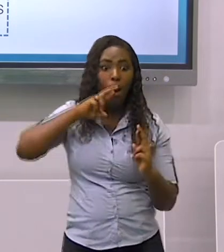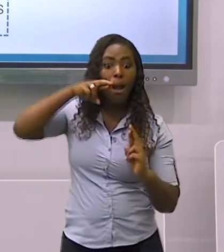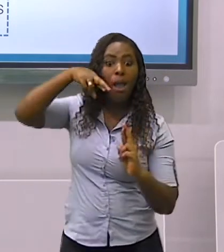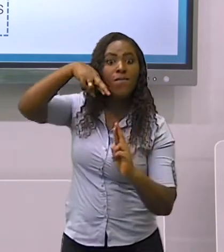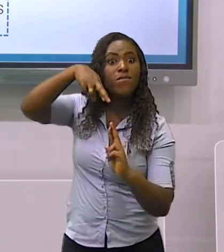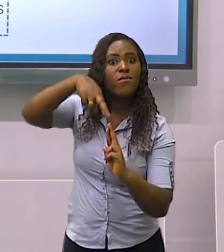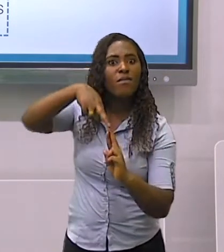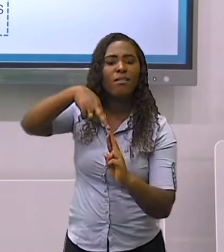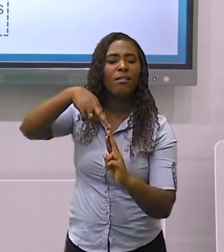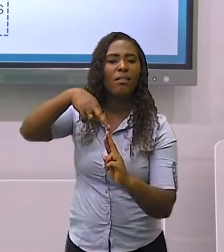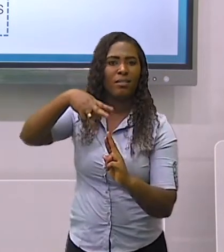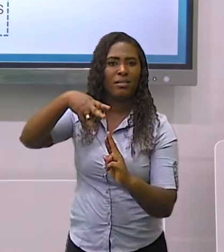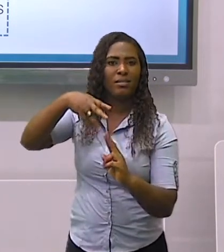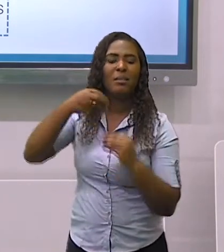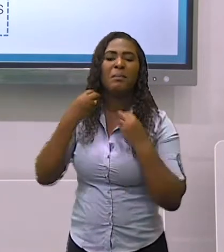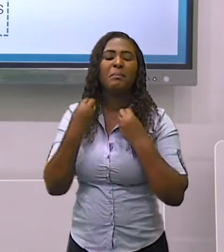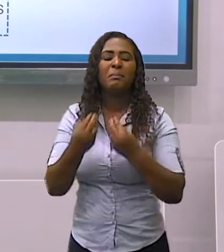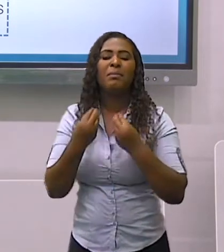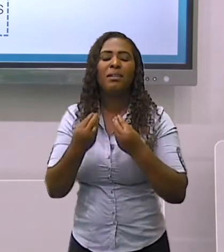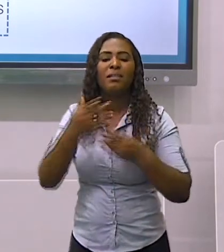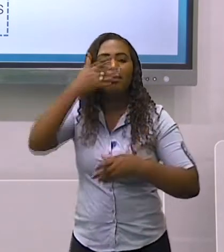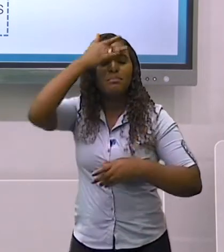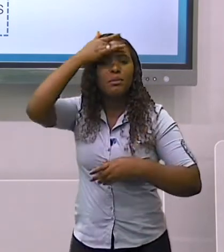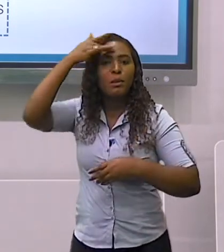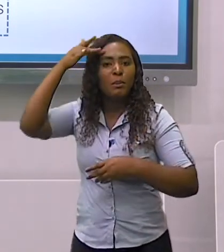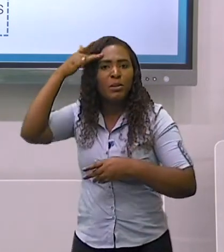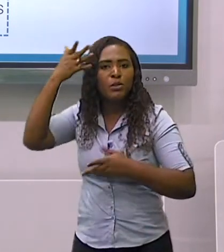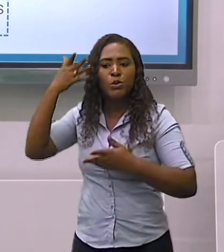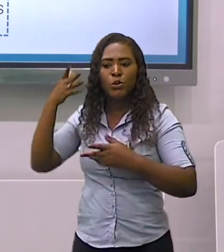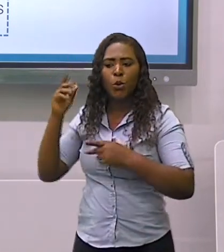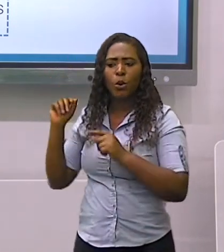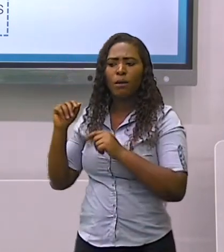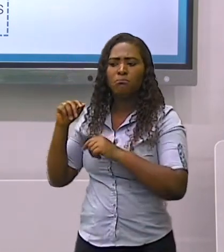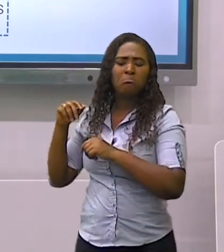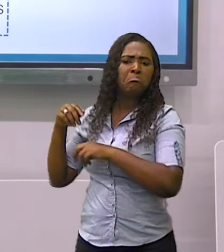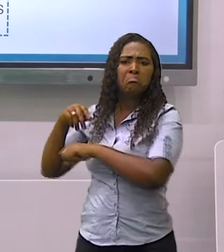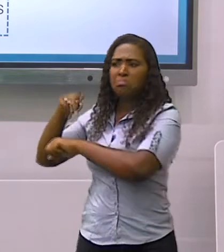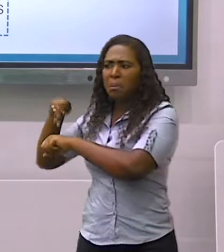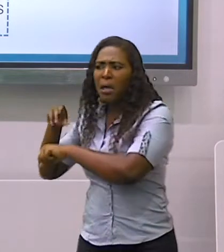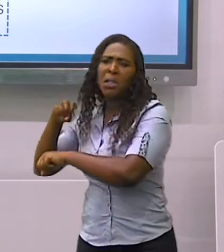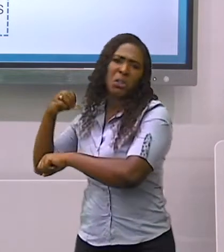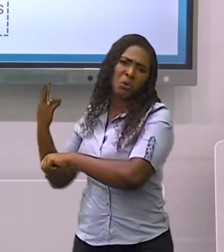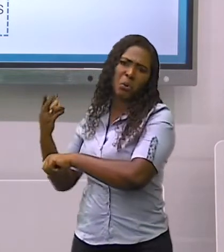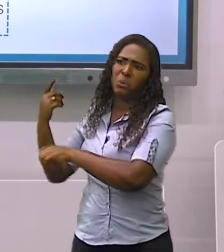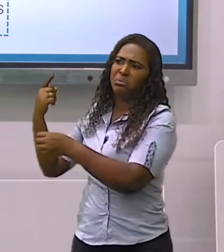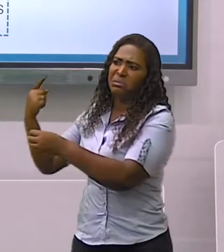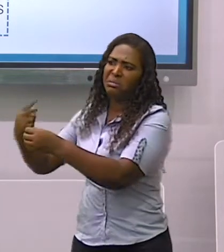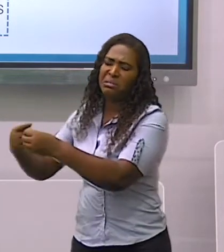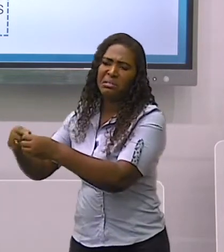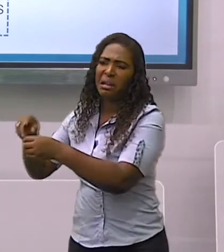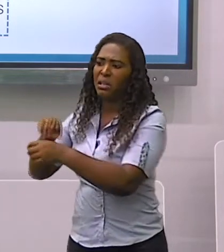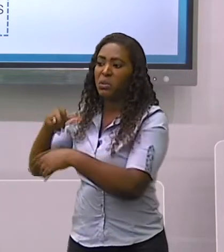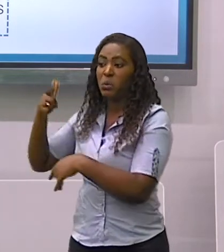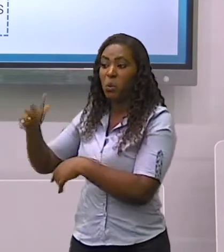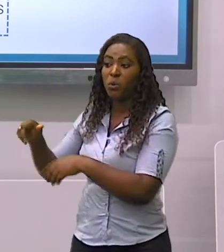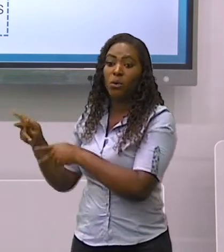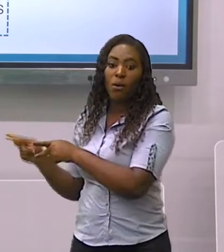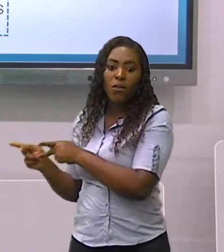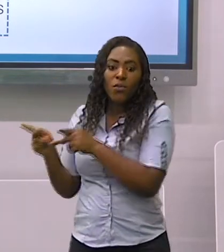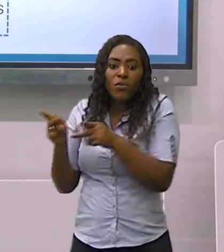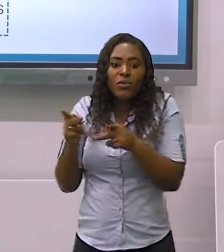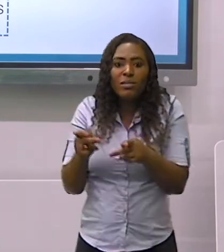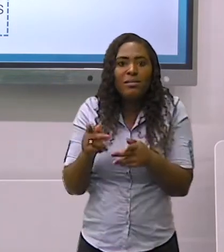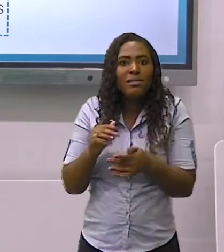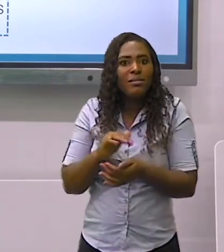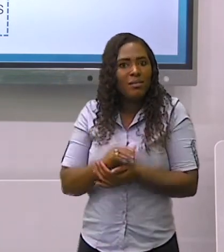para as atividades turísticas ou mesmo para as atividades econômicas, com destaque para o